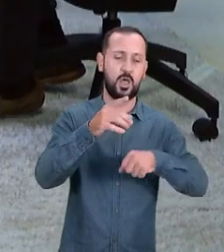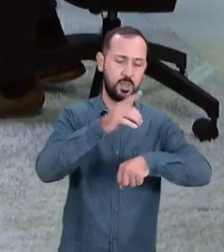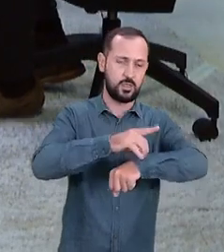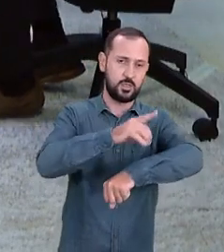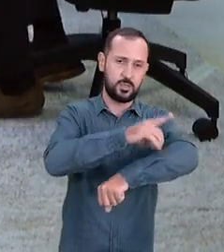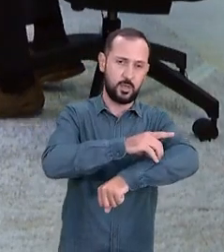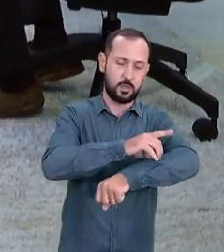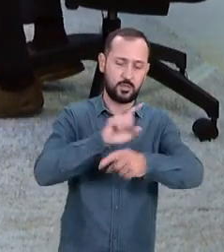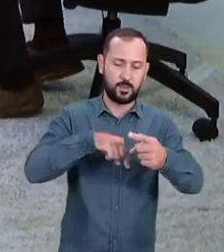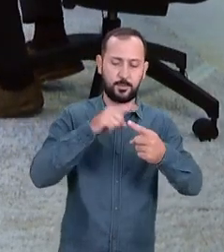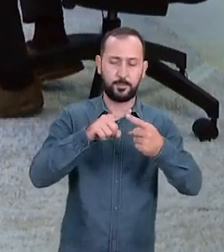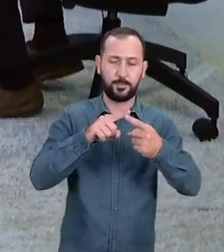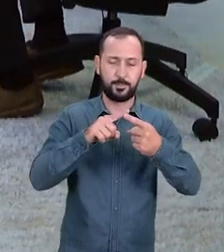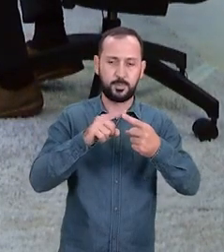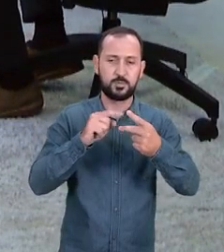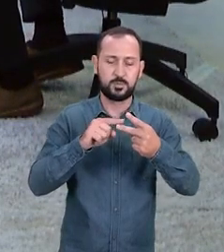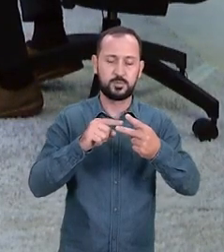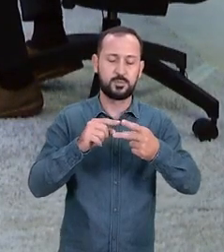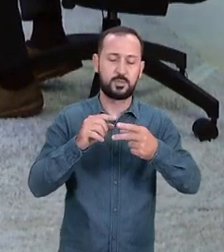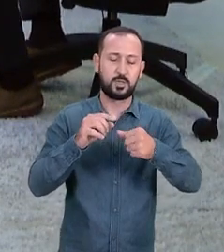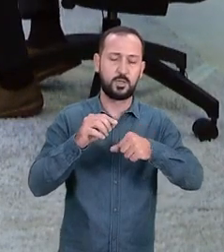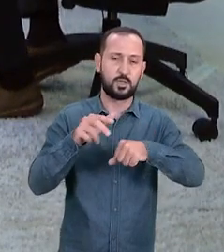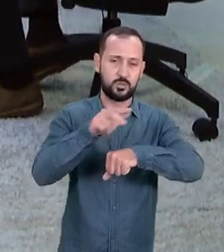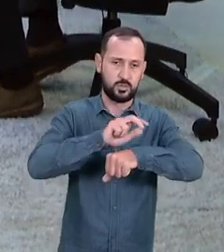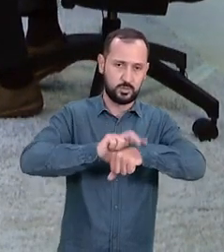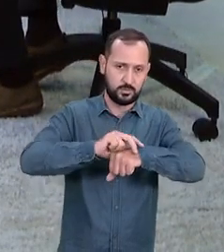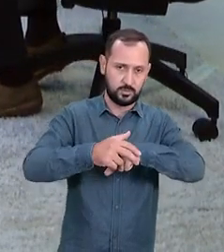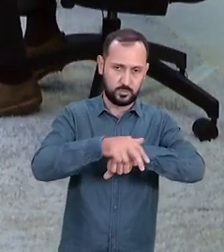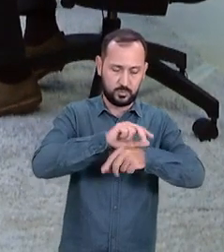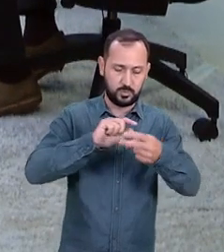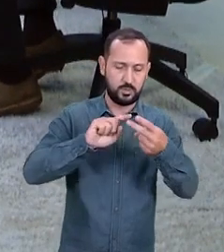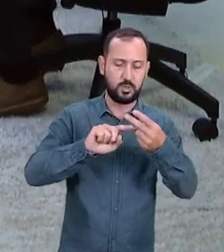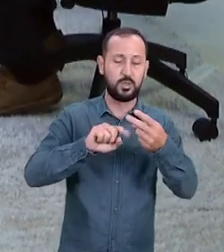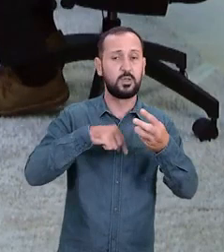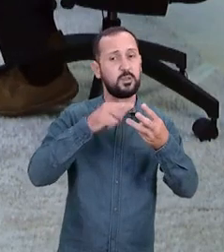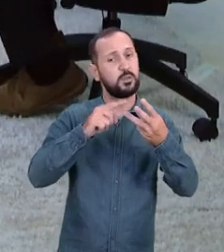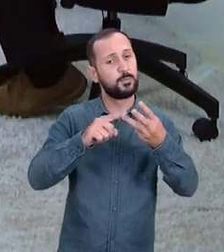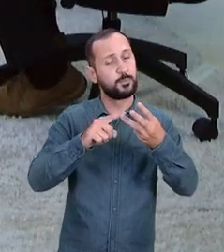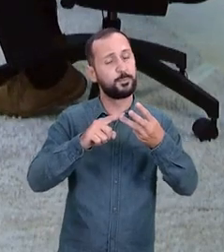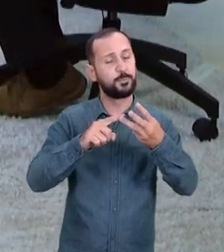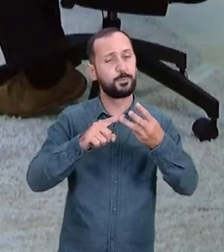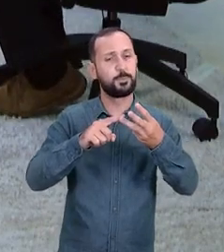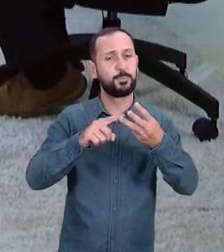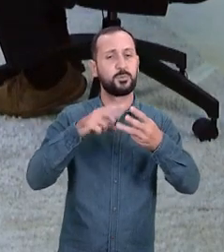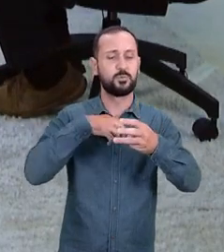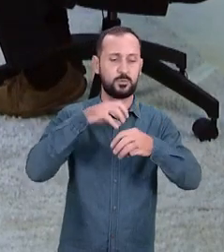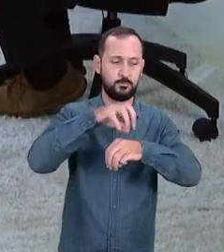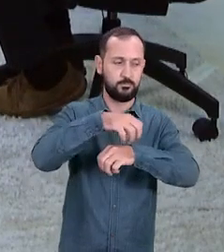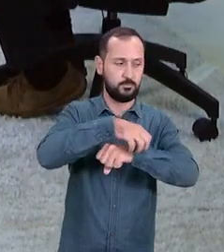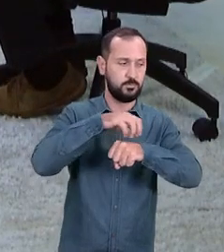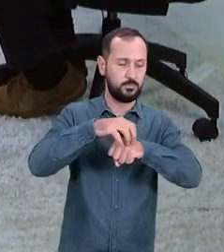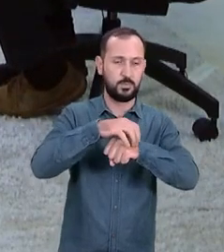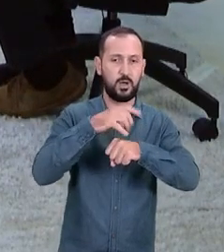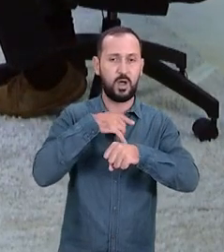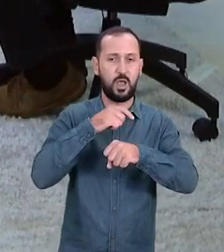né? Uhum. Depois vem a chikungunya e a zika, sim, que é duas outras epidemias.